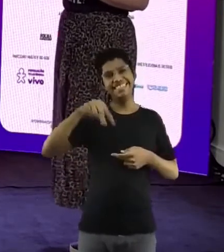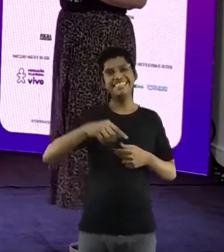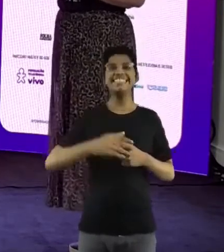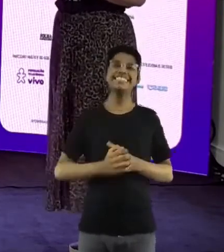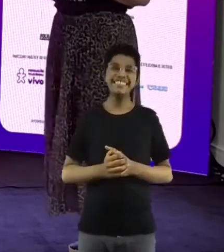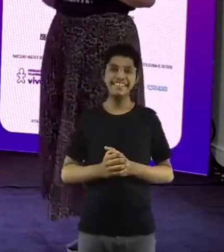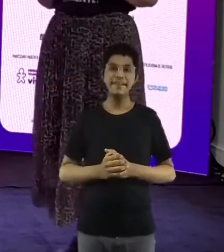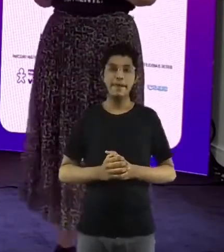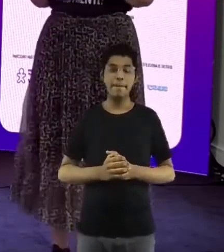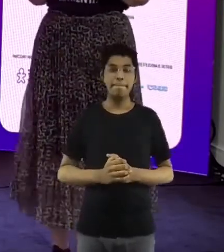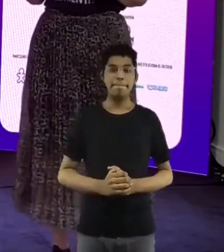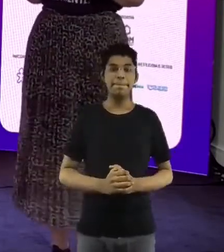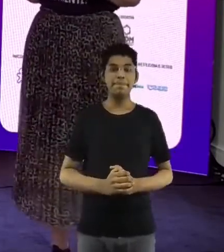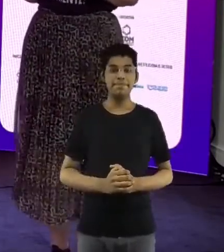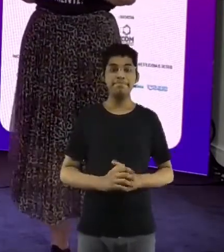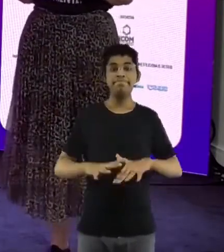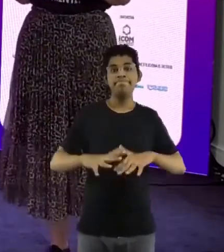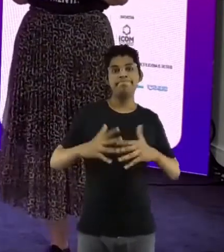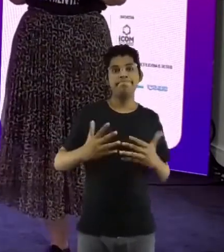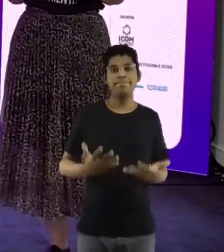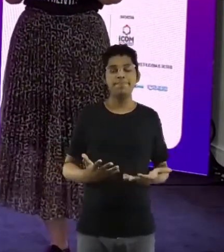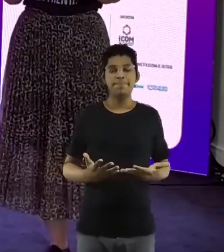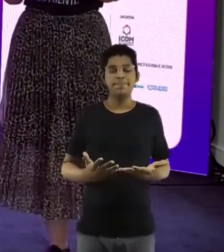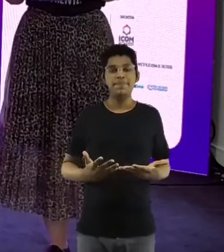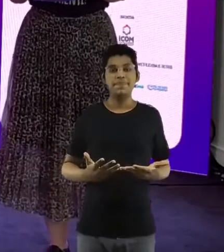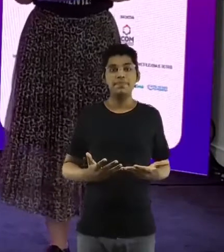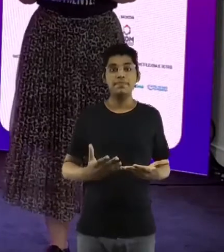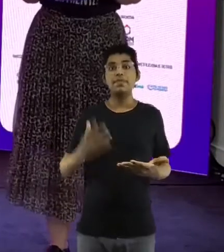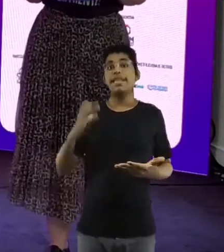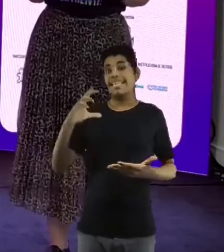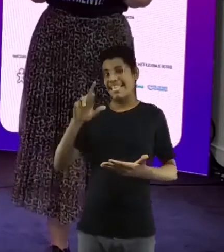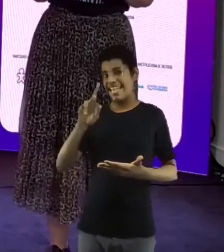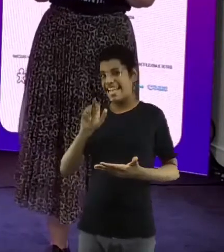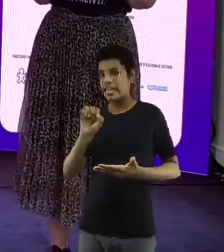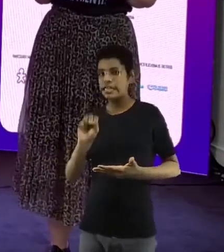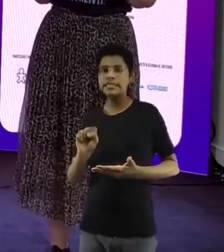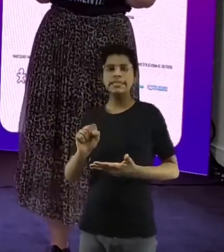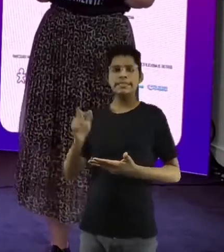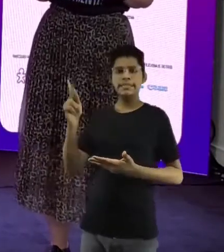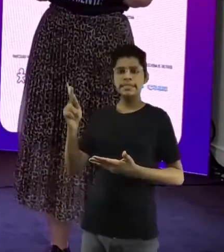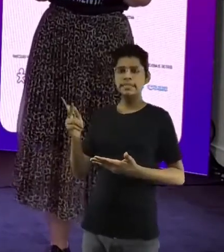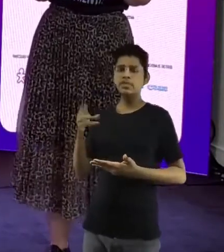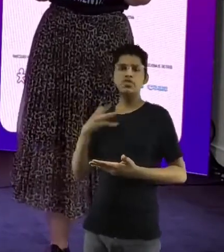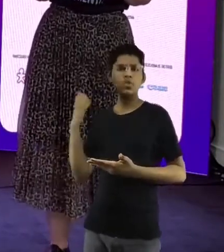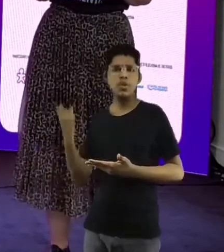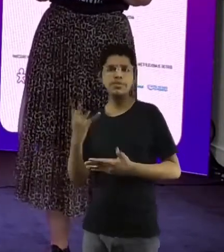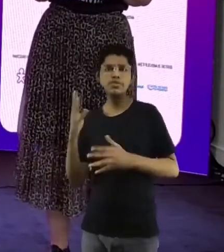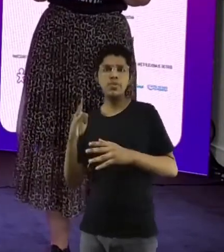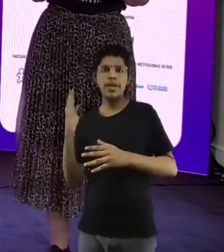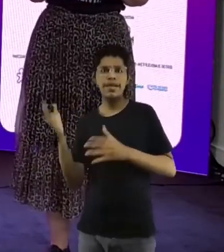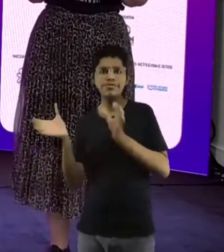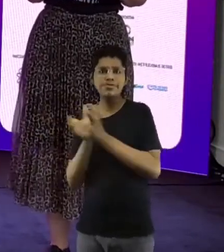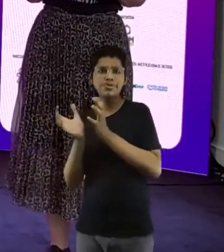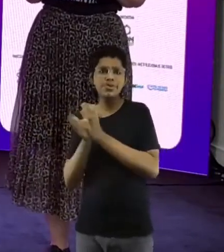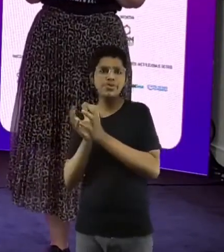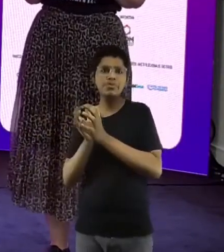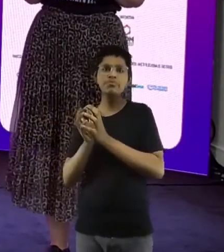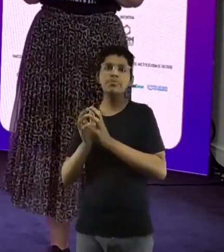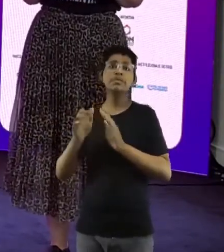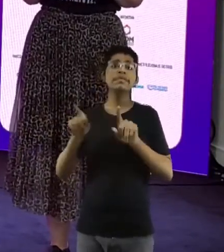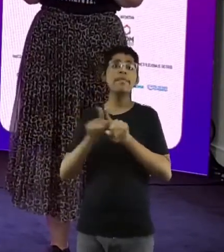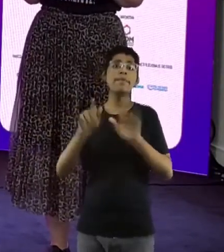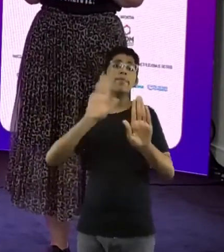Bom, então, né, a Cris, a Chay, eu e a Carol e mais um time enorme aqui do SGB, a gente